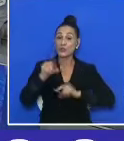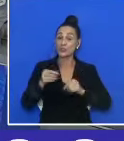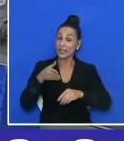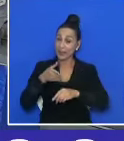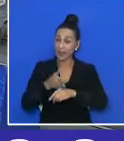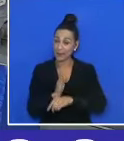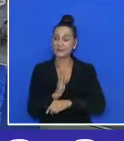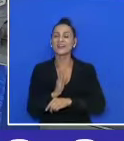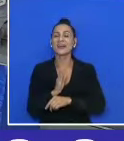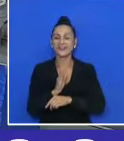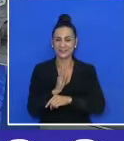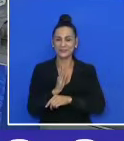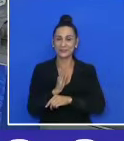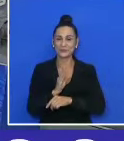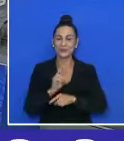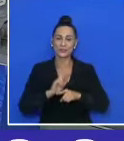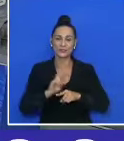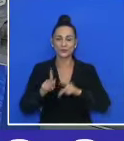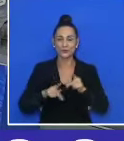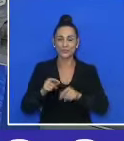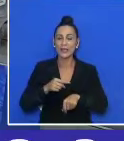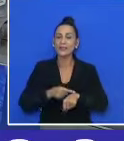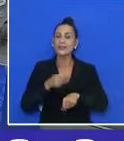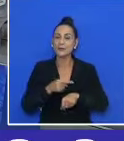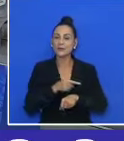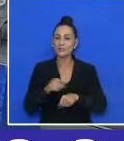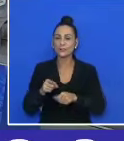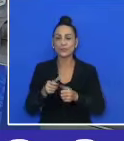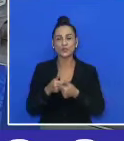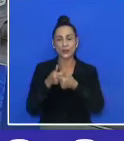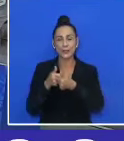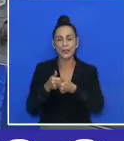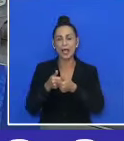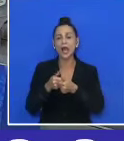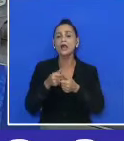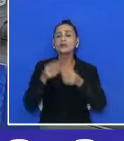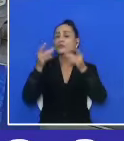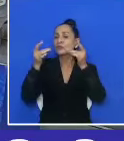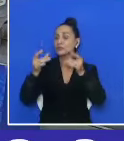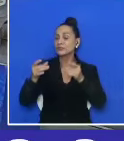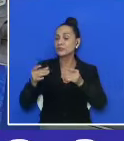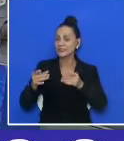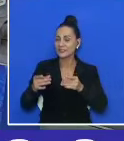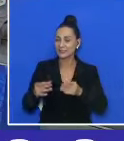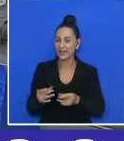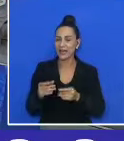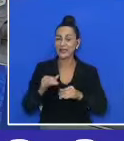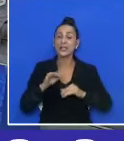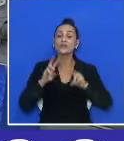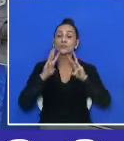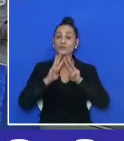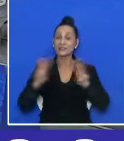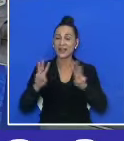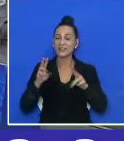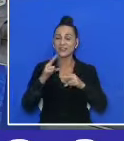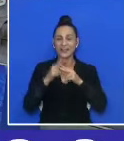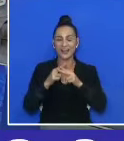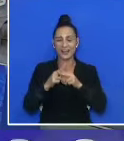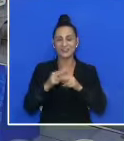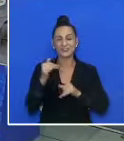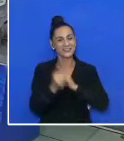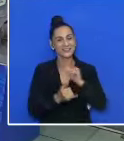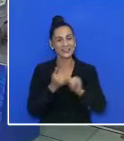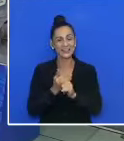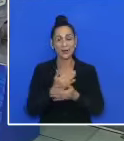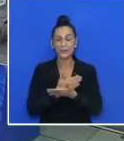Sorteio realizado e validado pelas nossas auditoras. Daqui a pouco você pode conferir todos os detalhes deste sorteio no site oficial da Caixa na